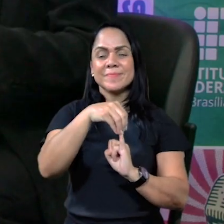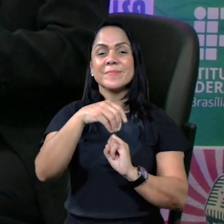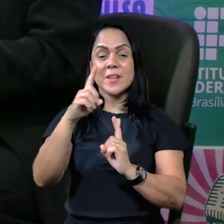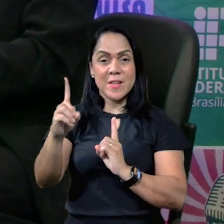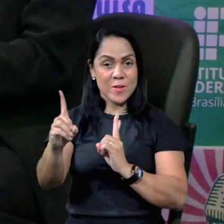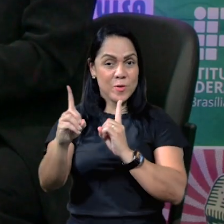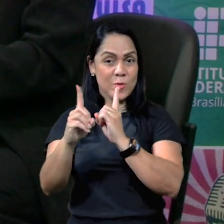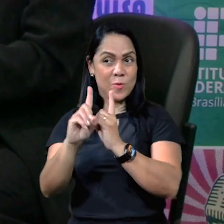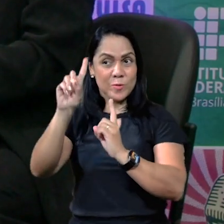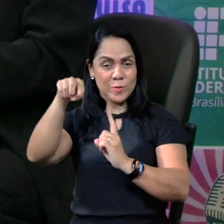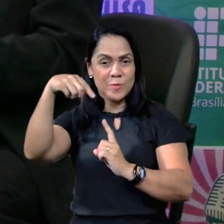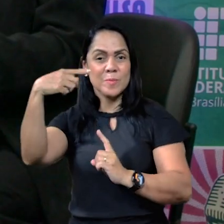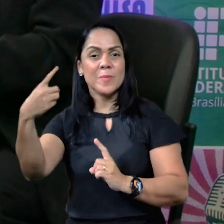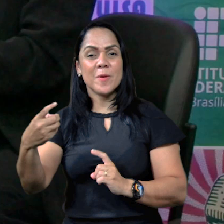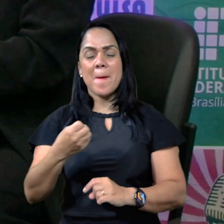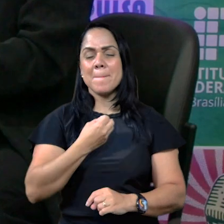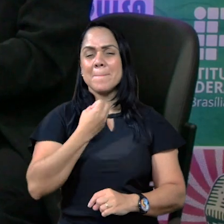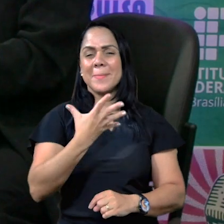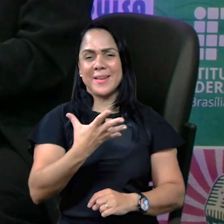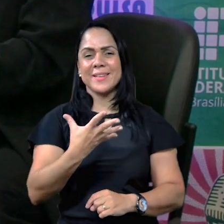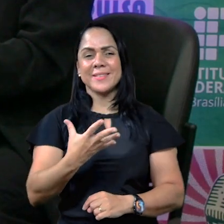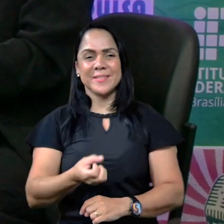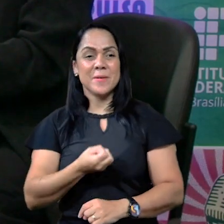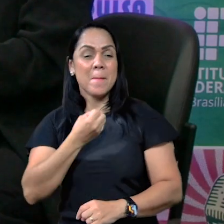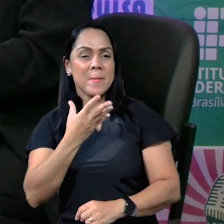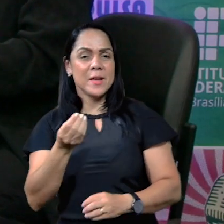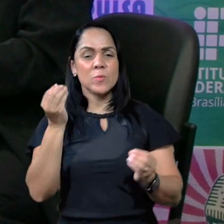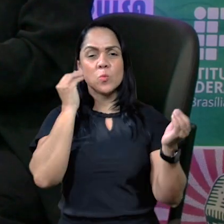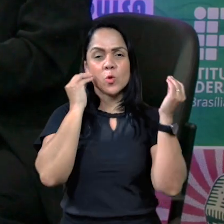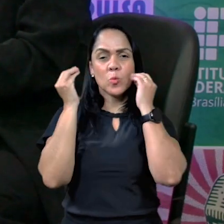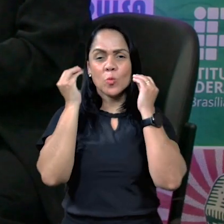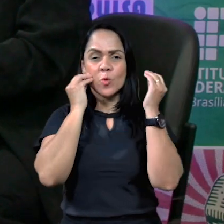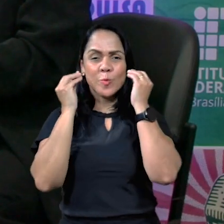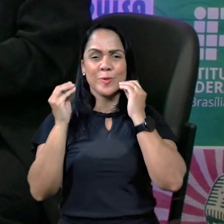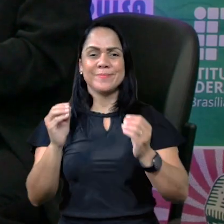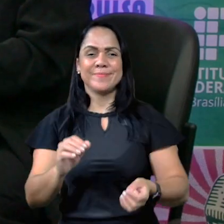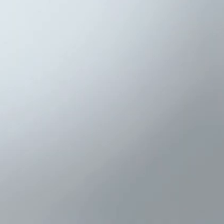encontro aí nos próximos episódios e fique bem. Fique bem. Beijos.